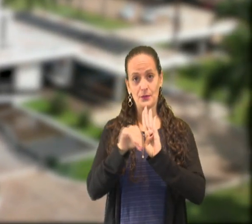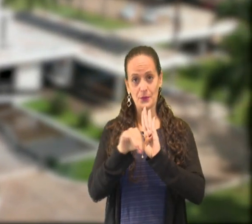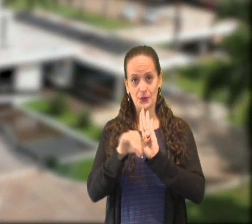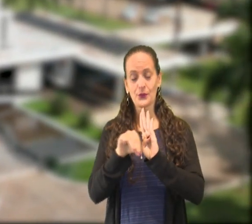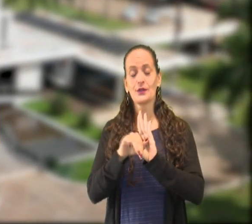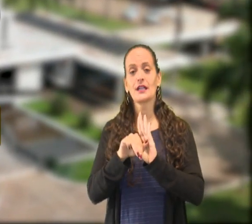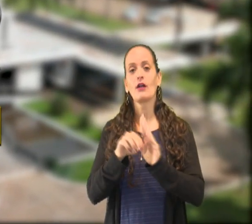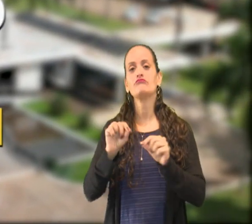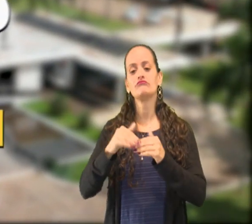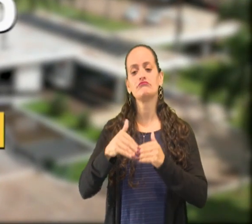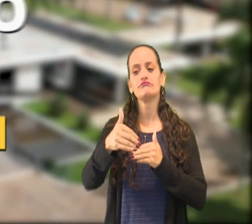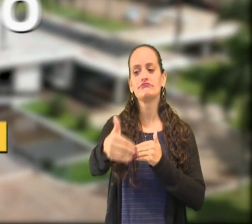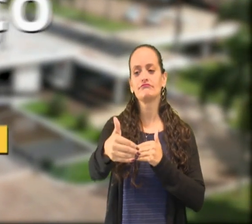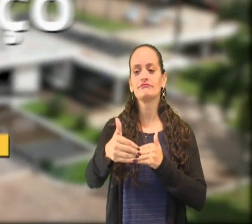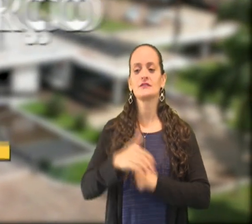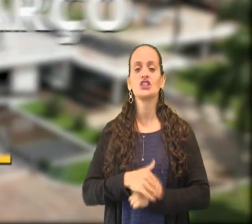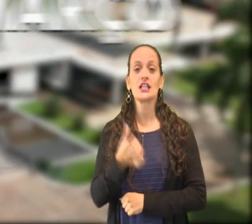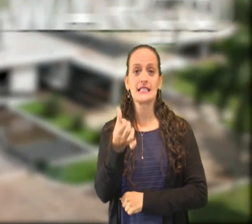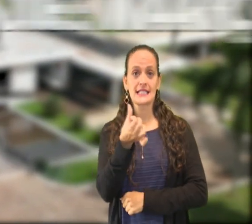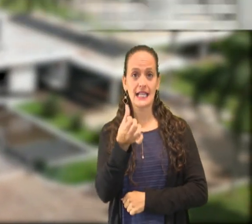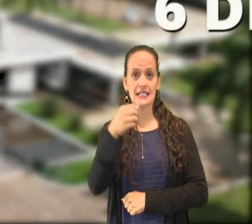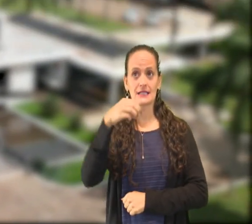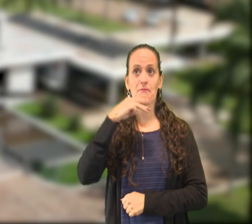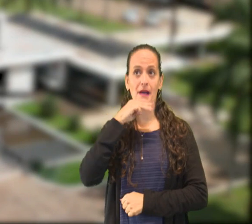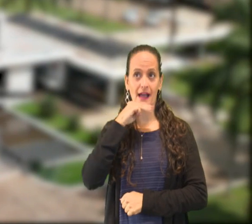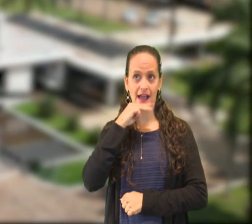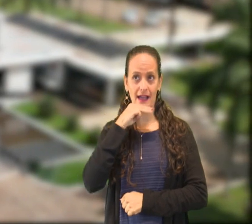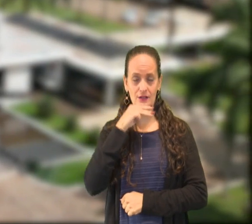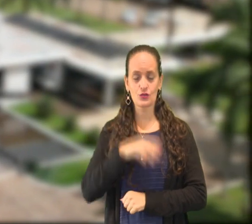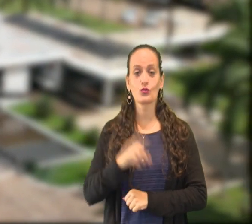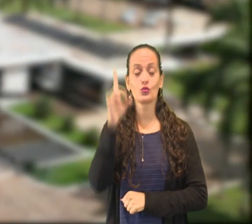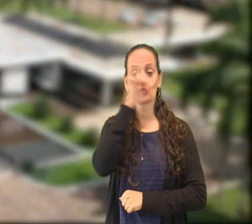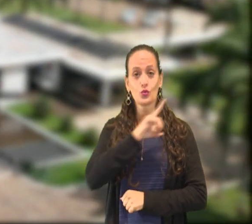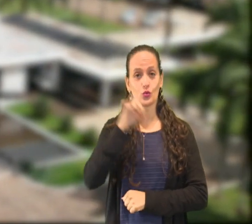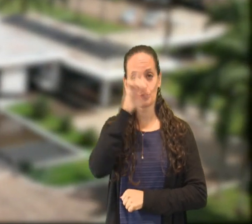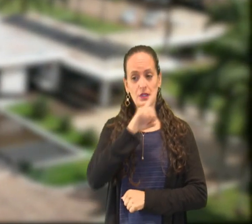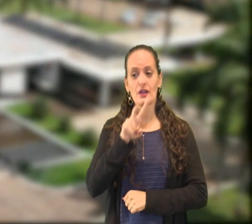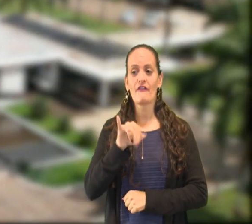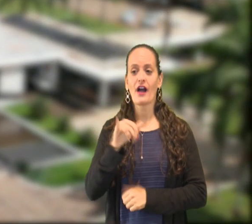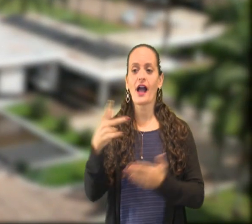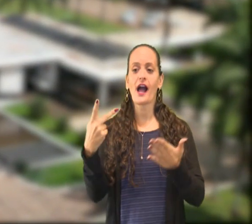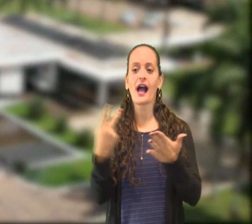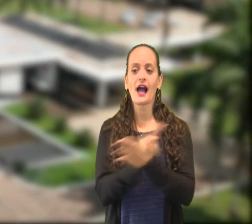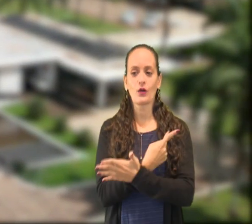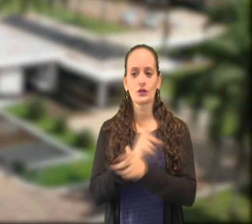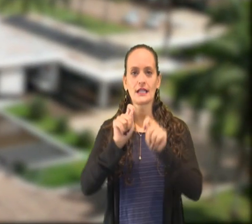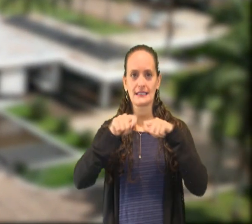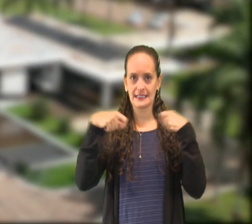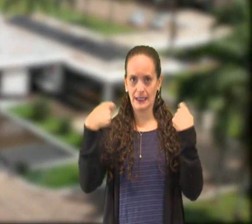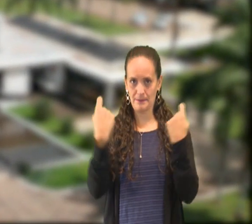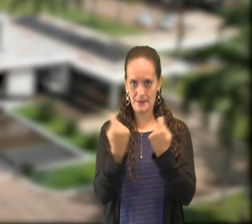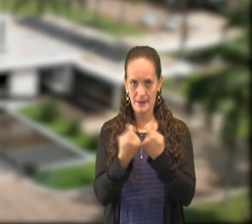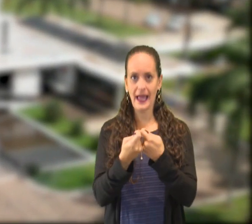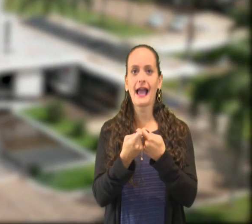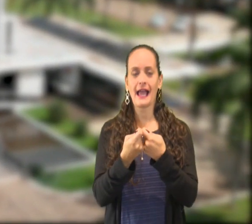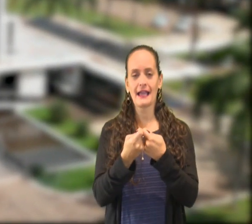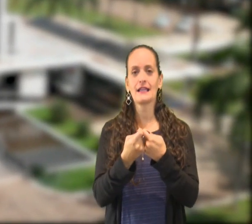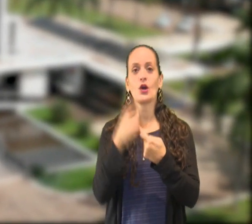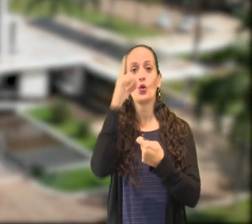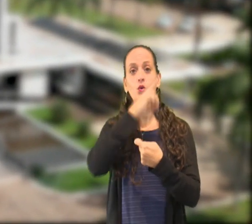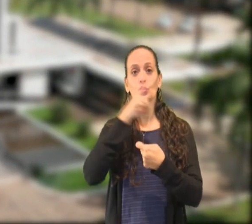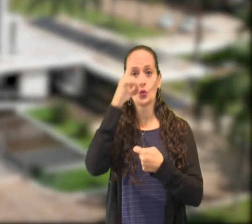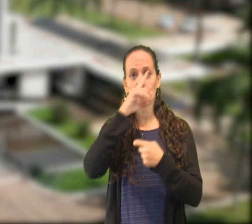Batista prosseguirá no dia 6 de março, domingo, quando acontecerá a sessão da Assembleia, após o culto da